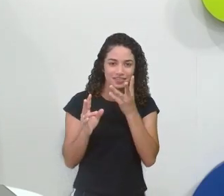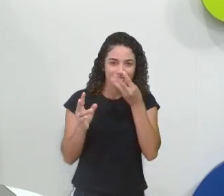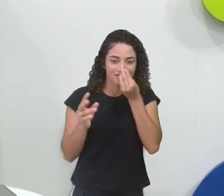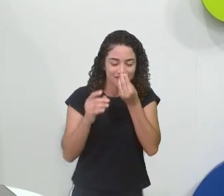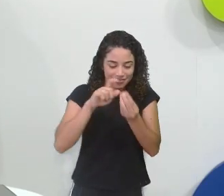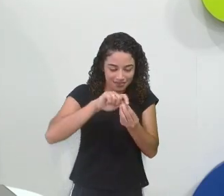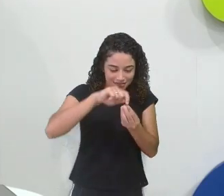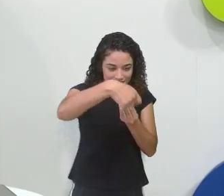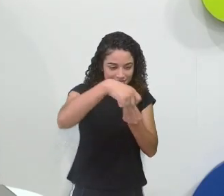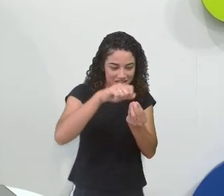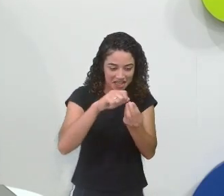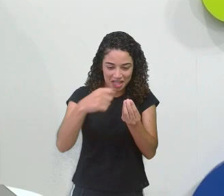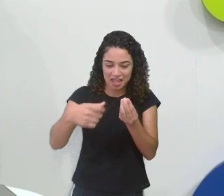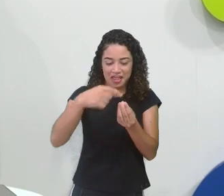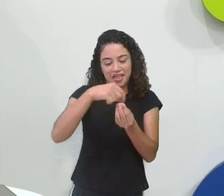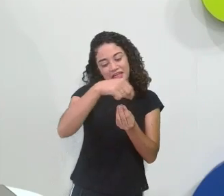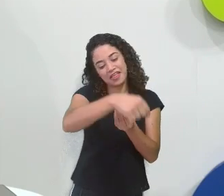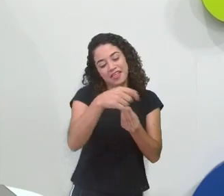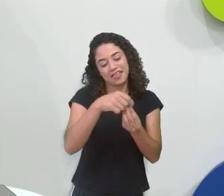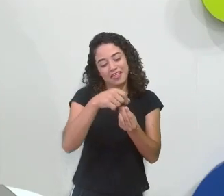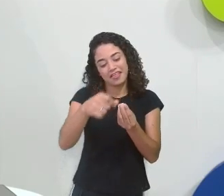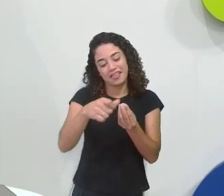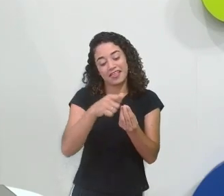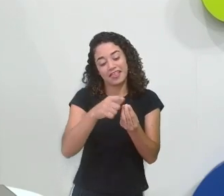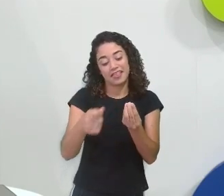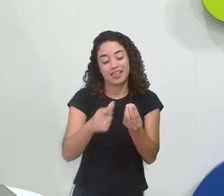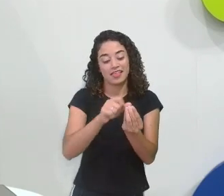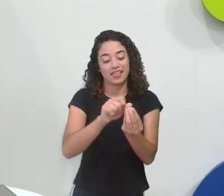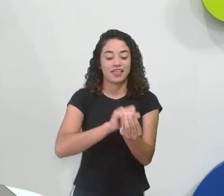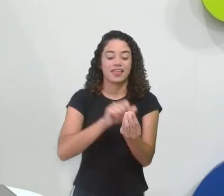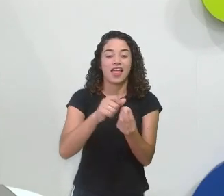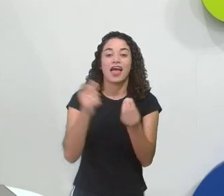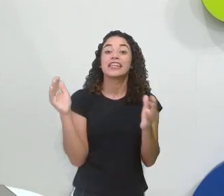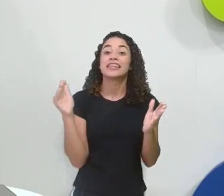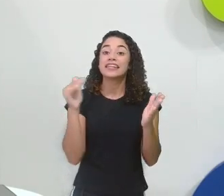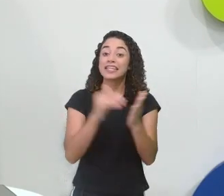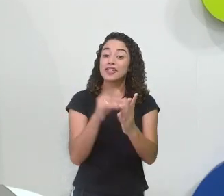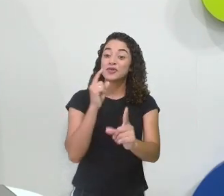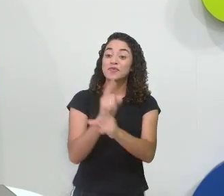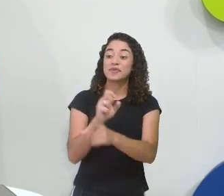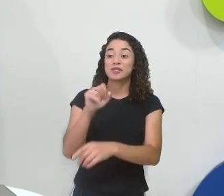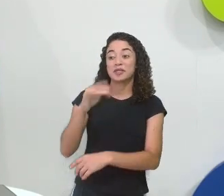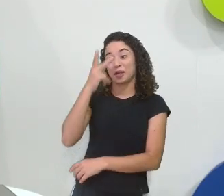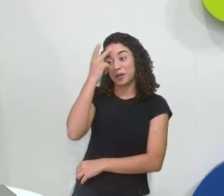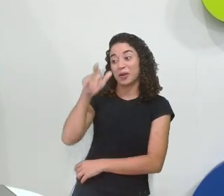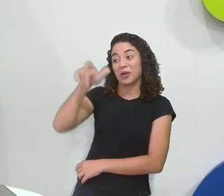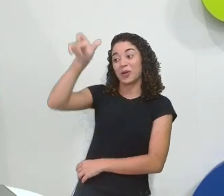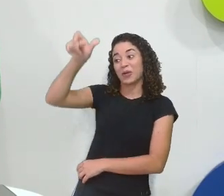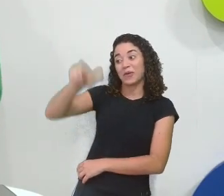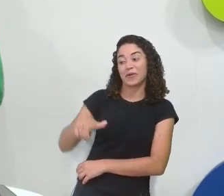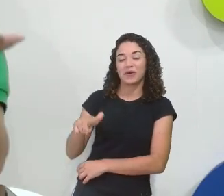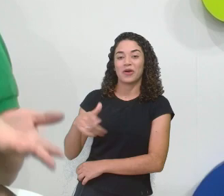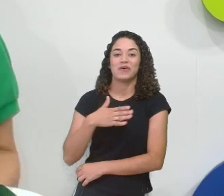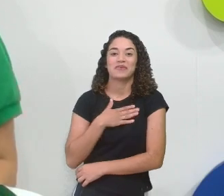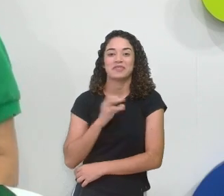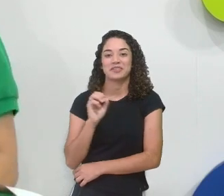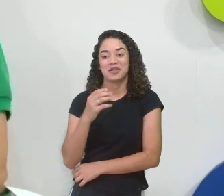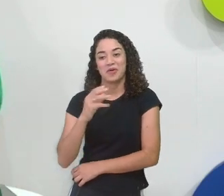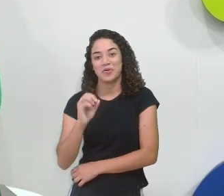com a flor. E fazer bem me quer, mal me quer. Bem me quer, né? E se no final caísse bem me quer, bom.